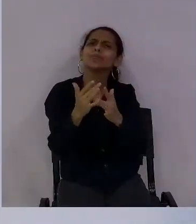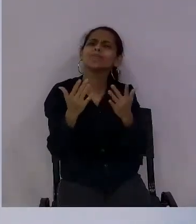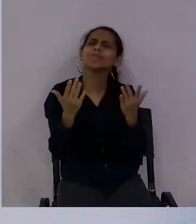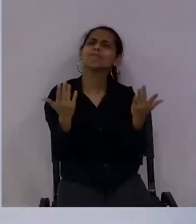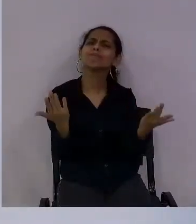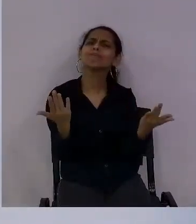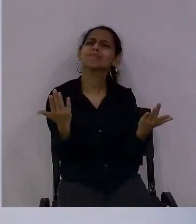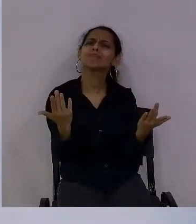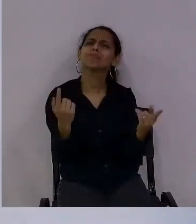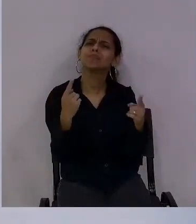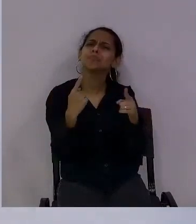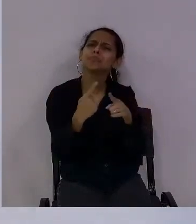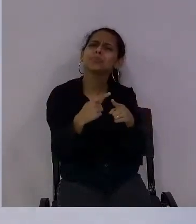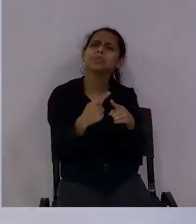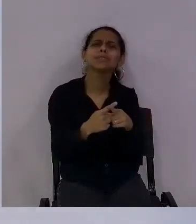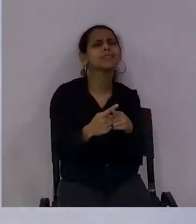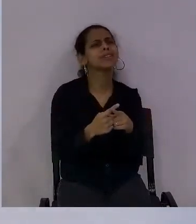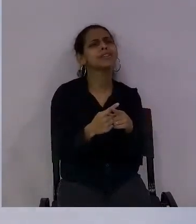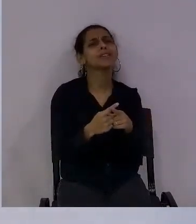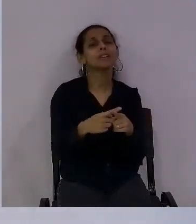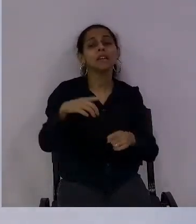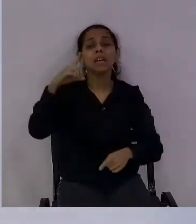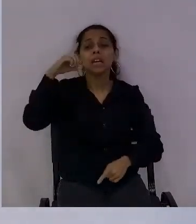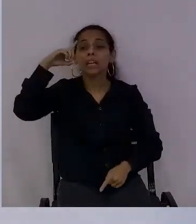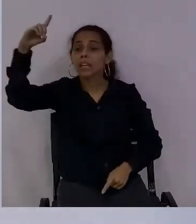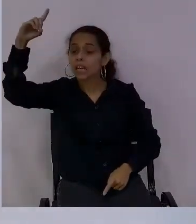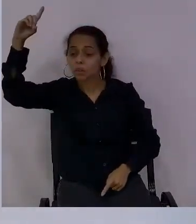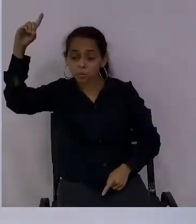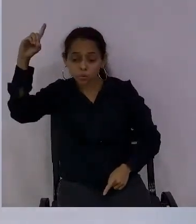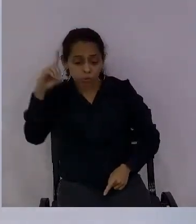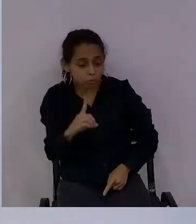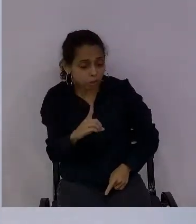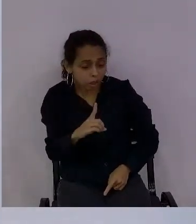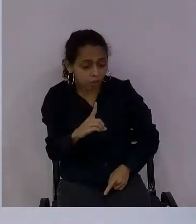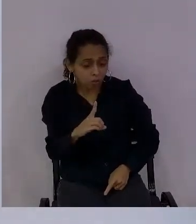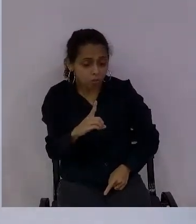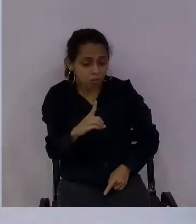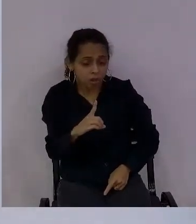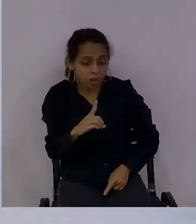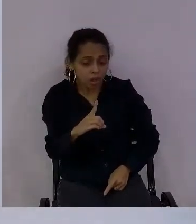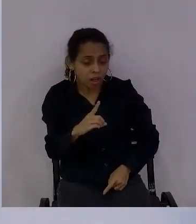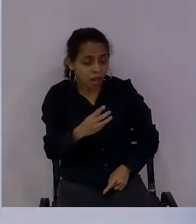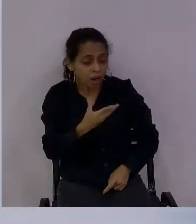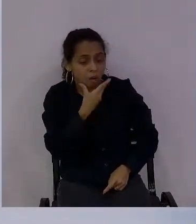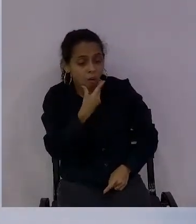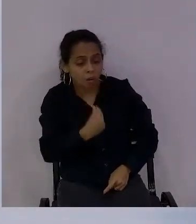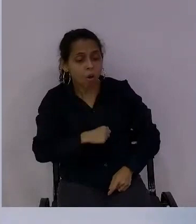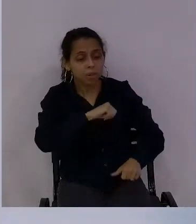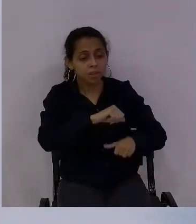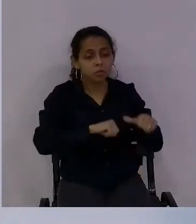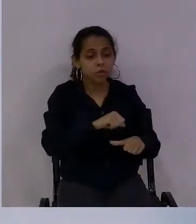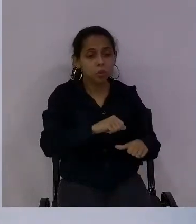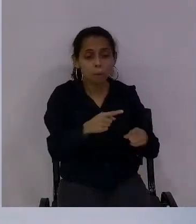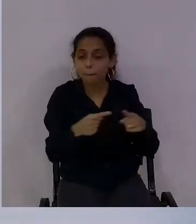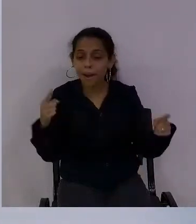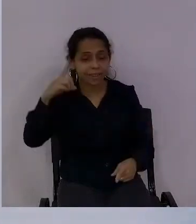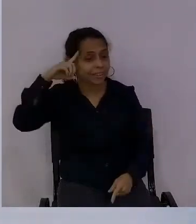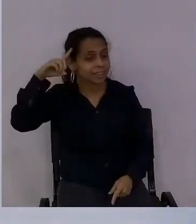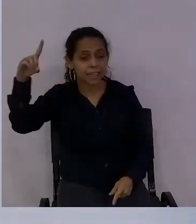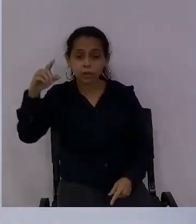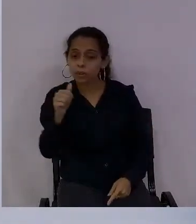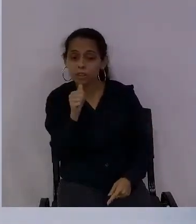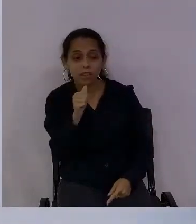o Verbo que se fez carne, o Deus encarnado, para que os ritos? Para que circuncidar o Senhor